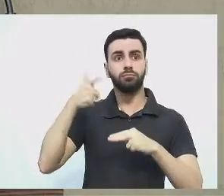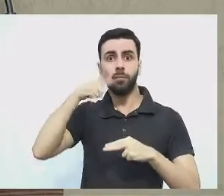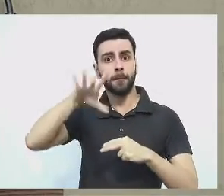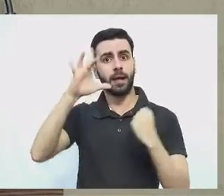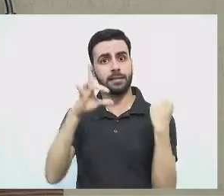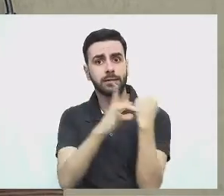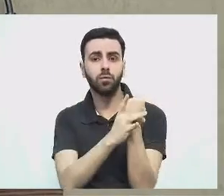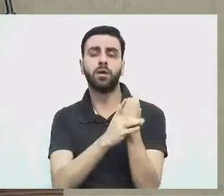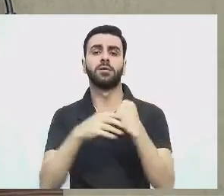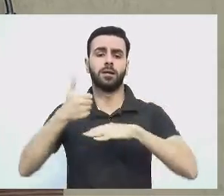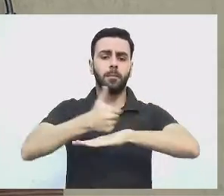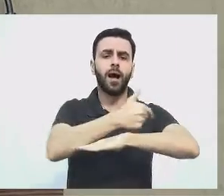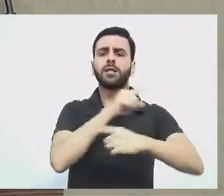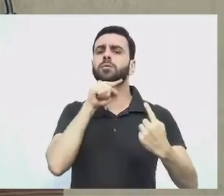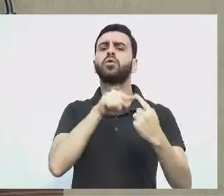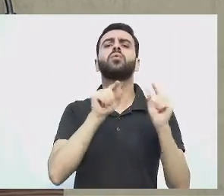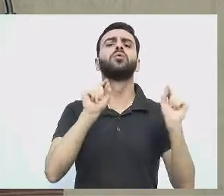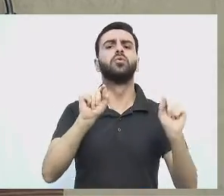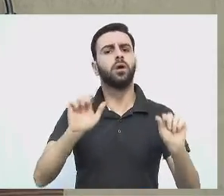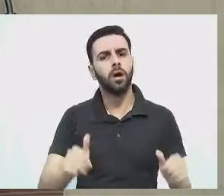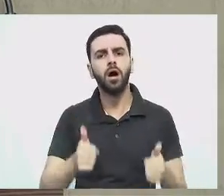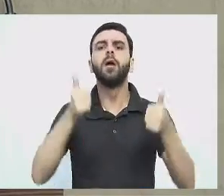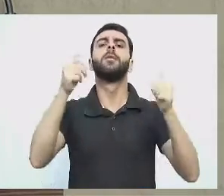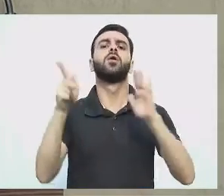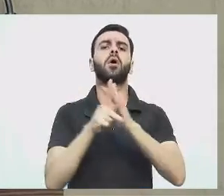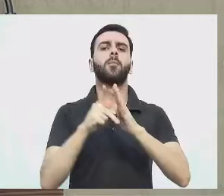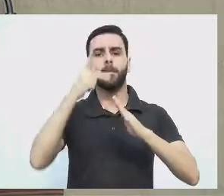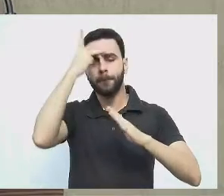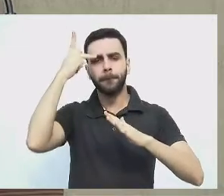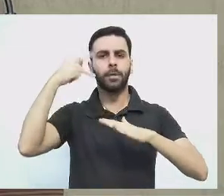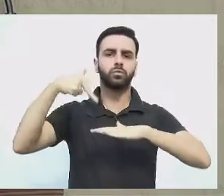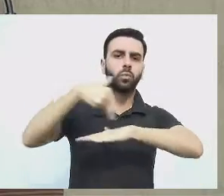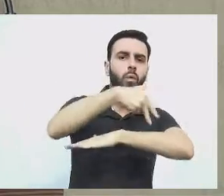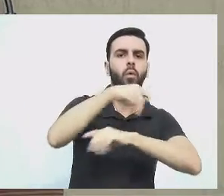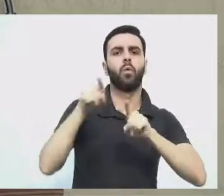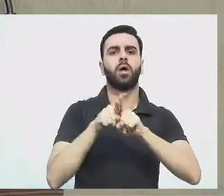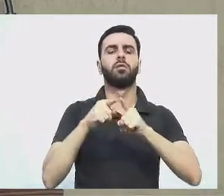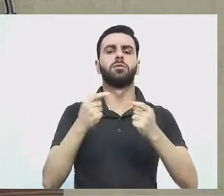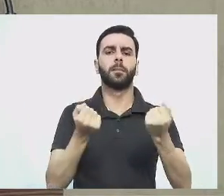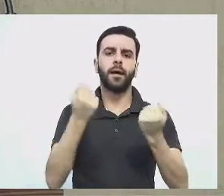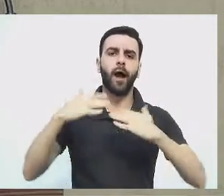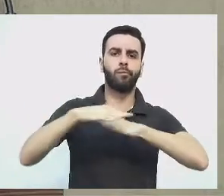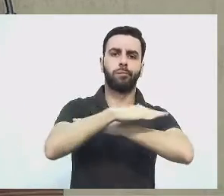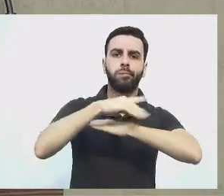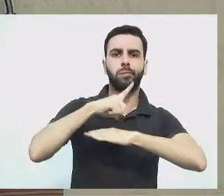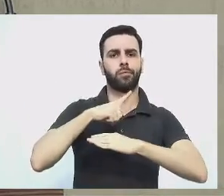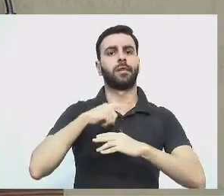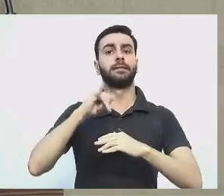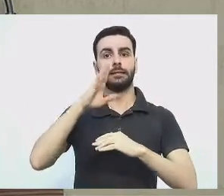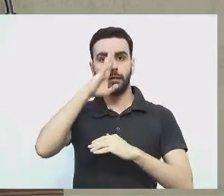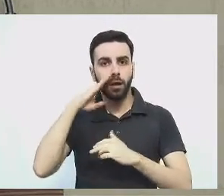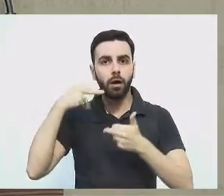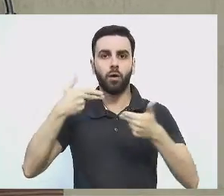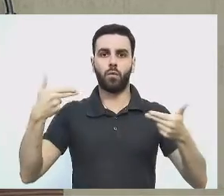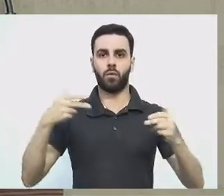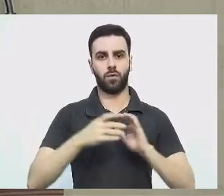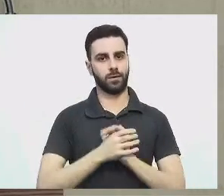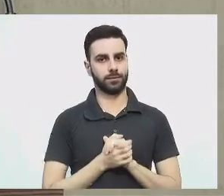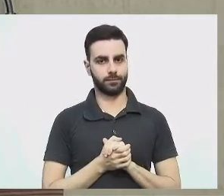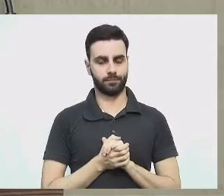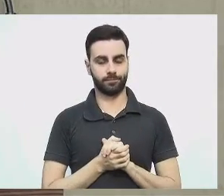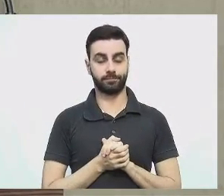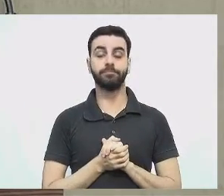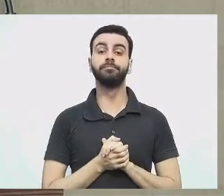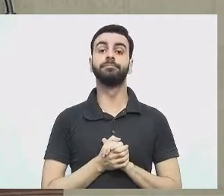O asfalto foi para quê? Melhorar a condição das pessoas que moram naquelas ruas precárias, com cadeira de rodas.